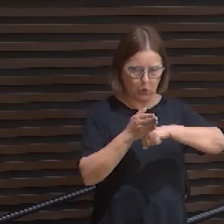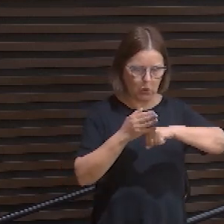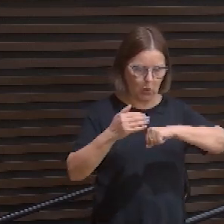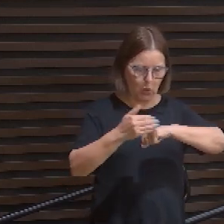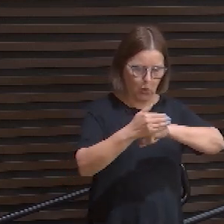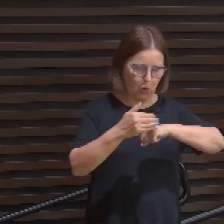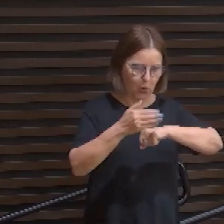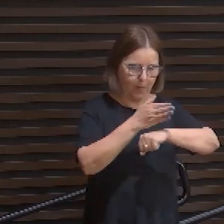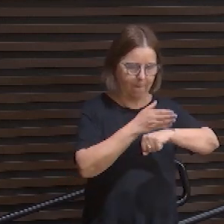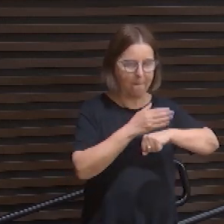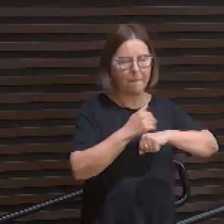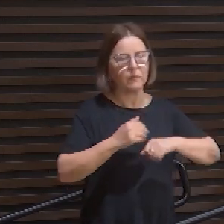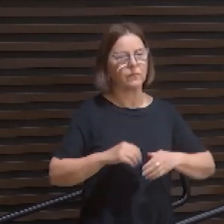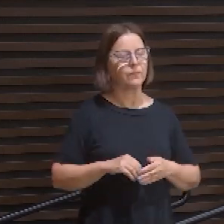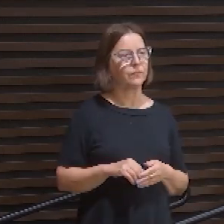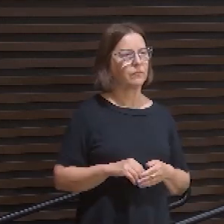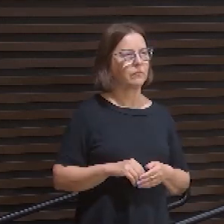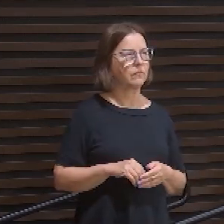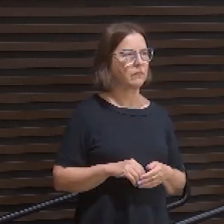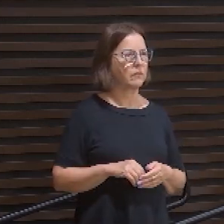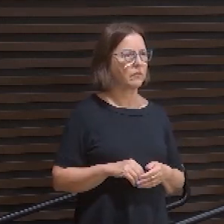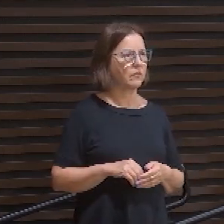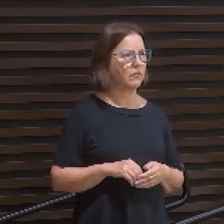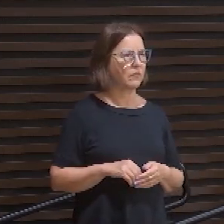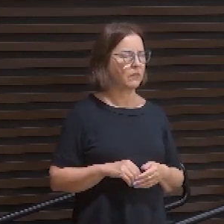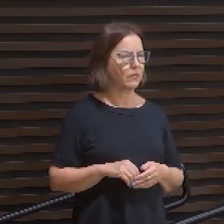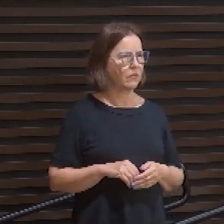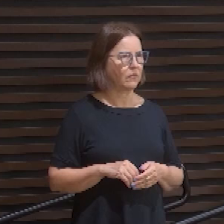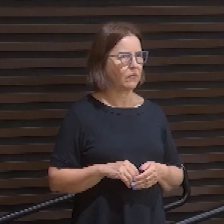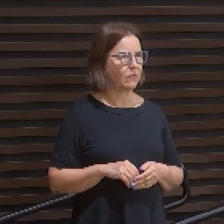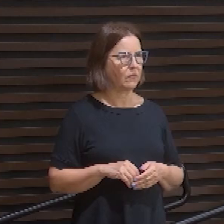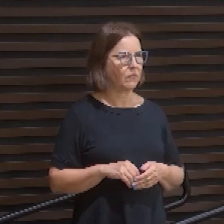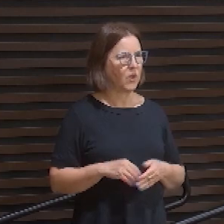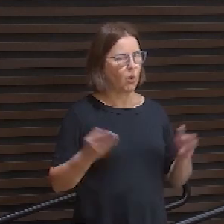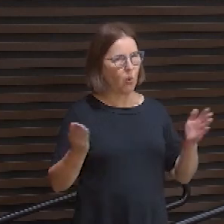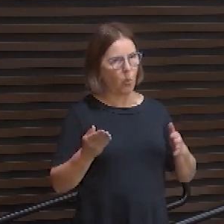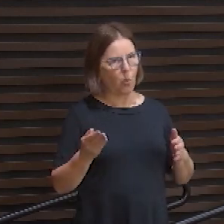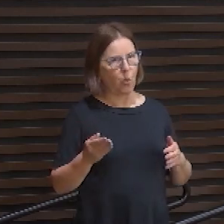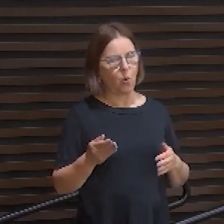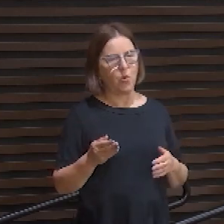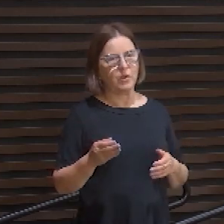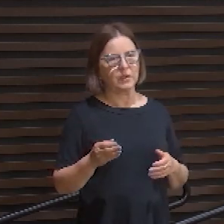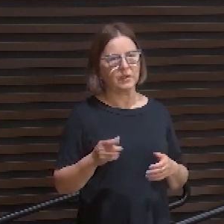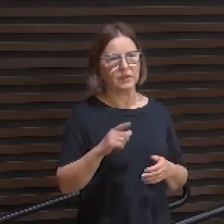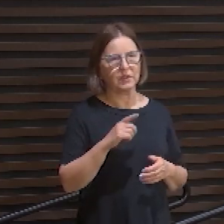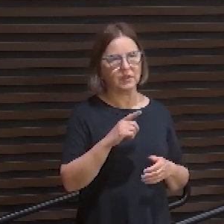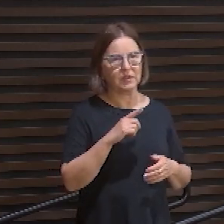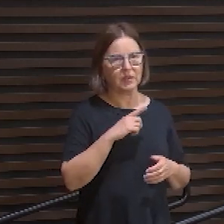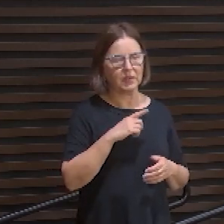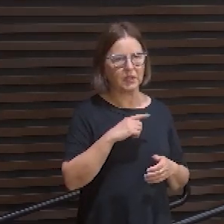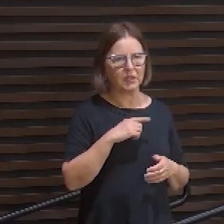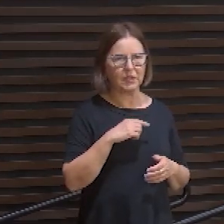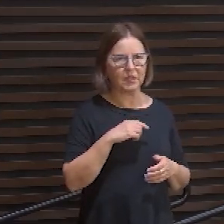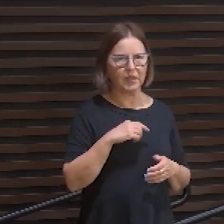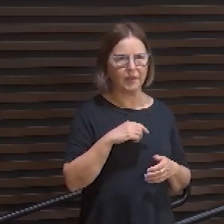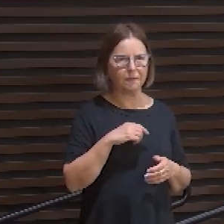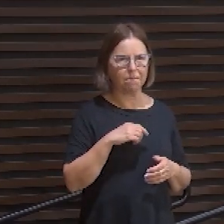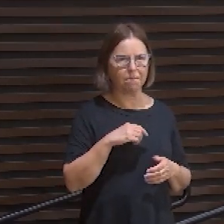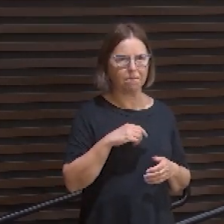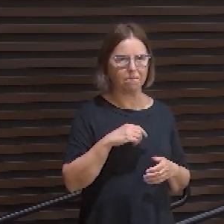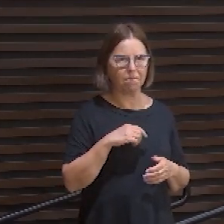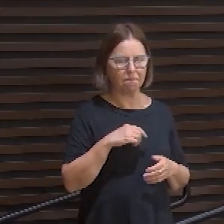Existem hoje túneis que estão sendo descobertos por baixo da cidade, de onde